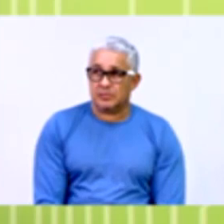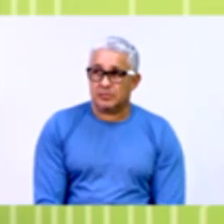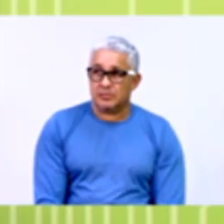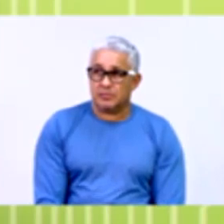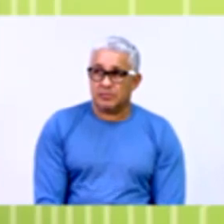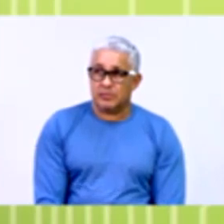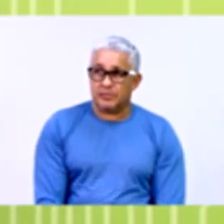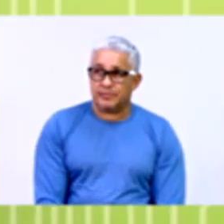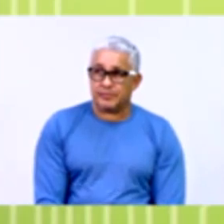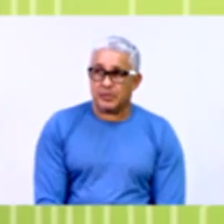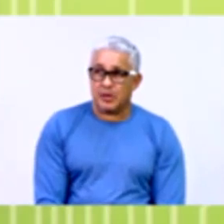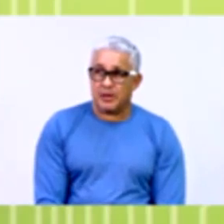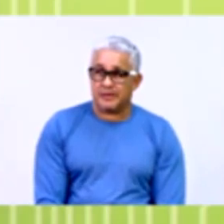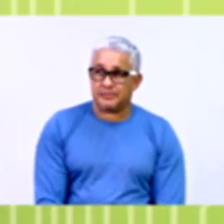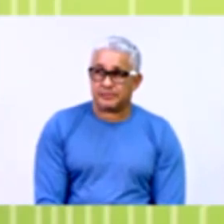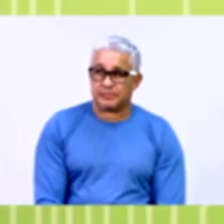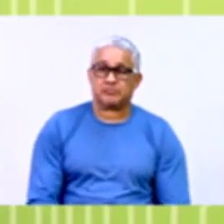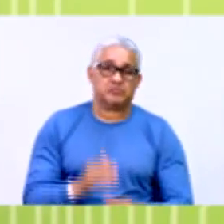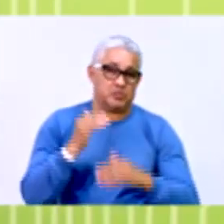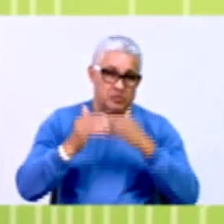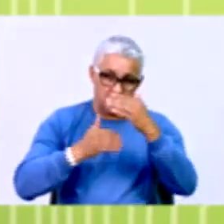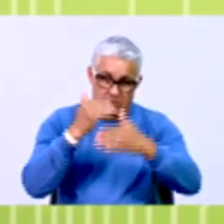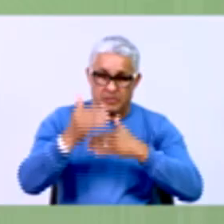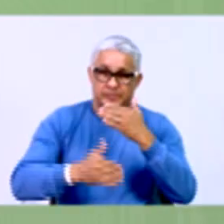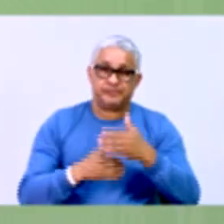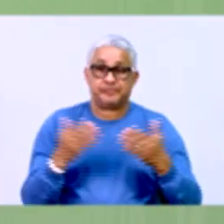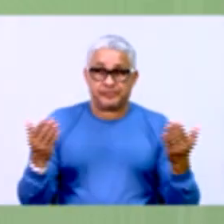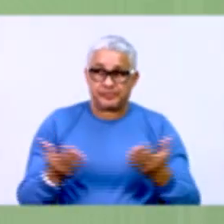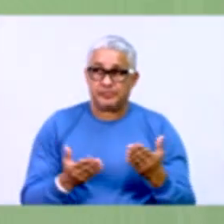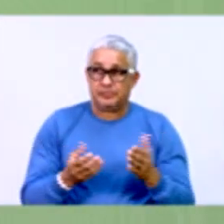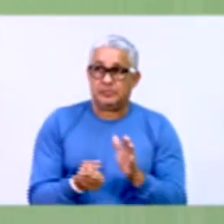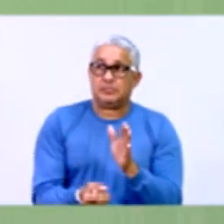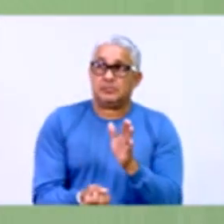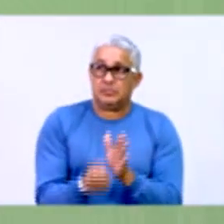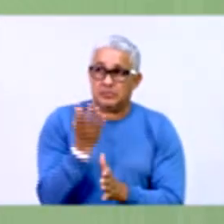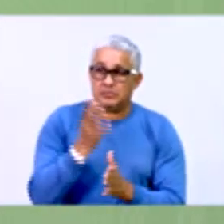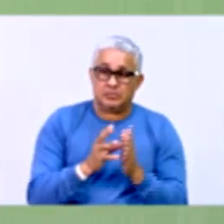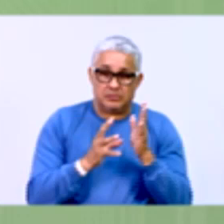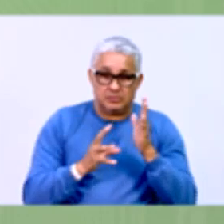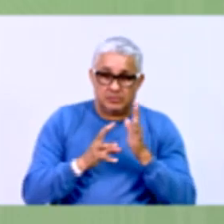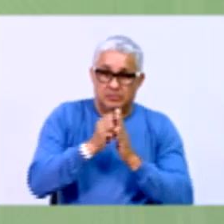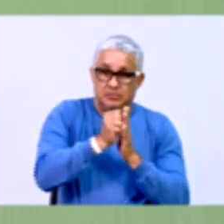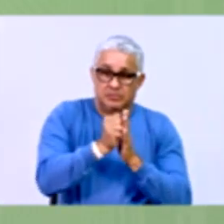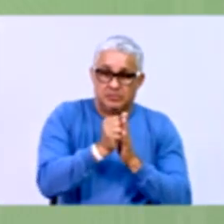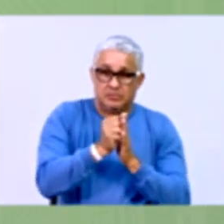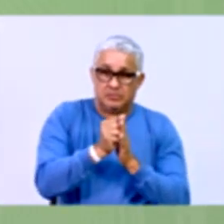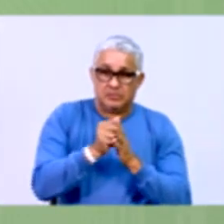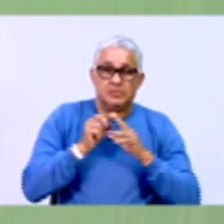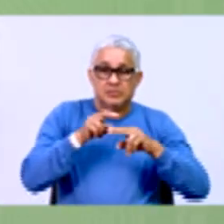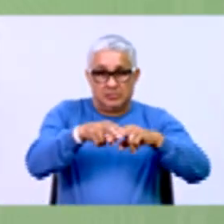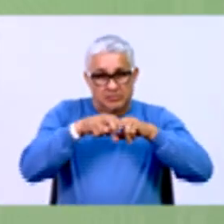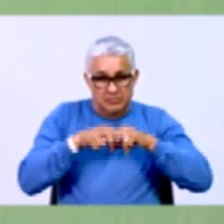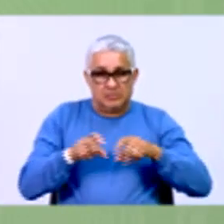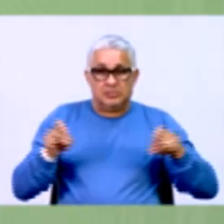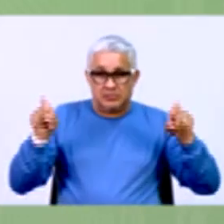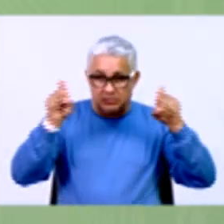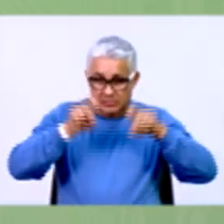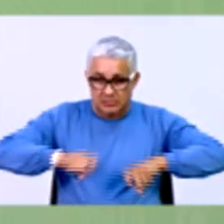Bom, aí houve uma evolução e agora surgiu o quê? A abordagem através do